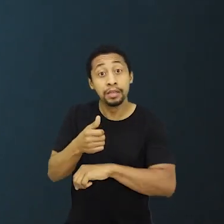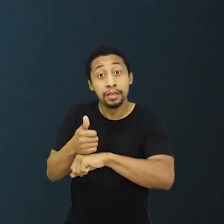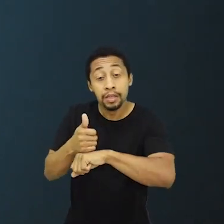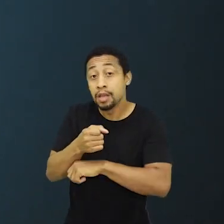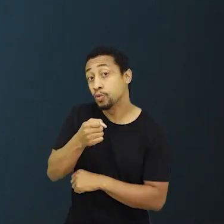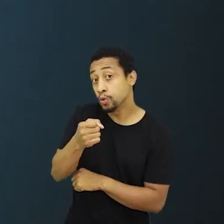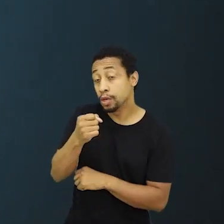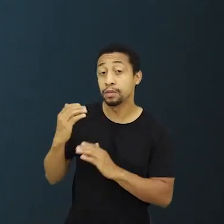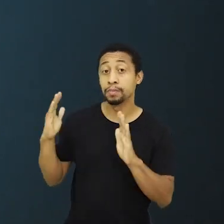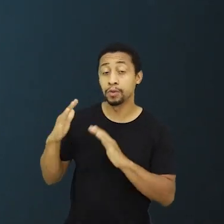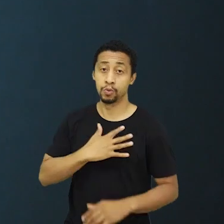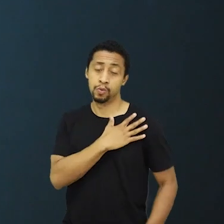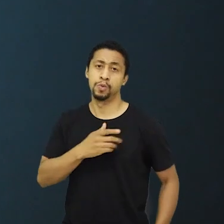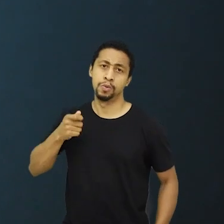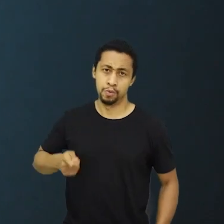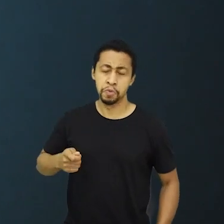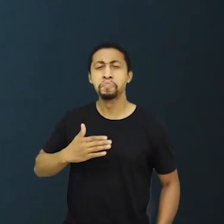morrido no final dos anos 90,